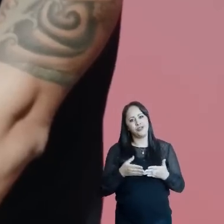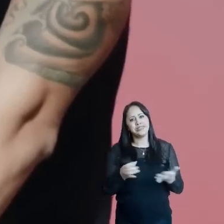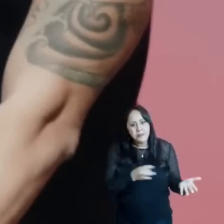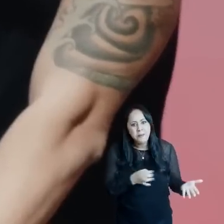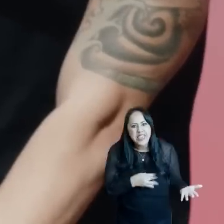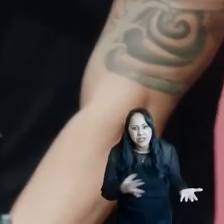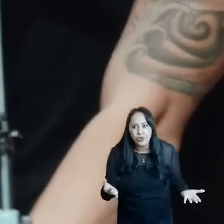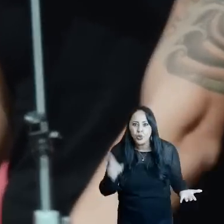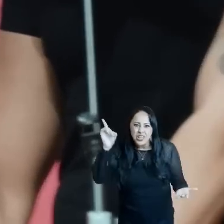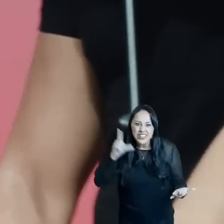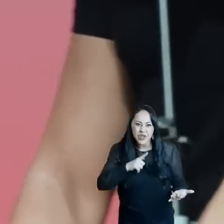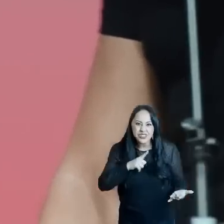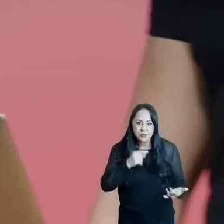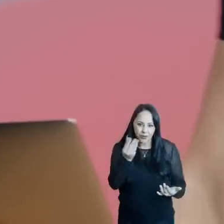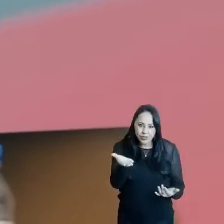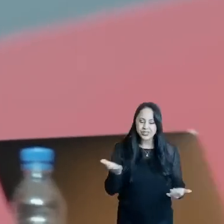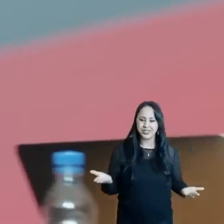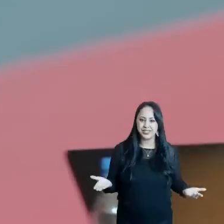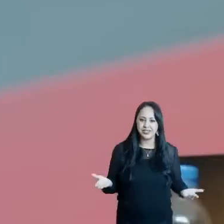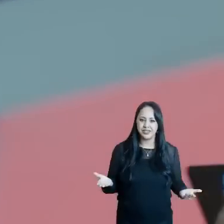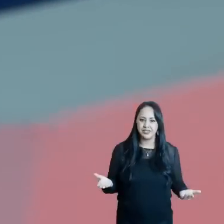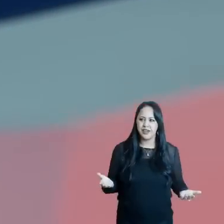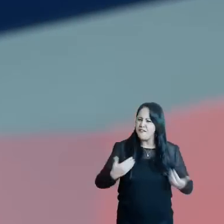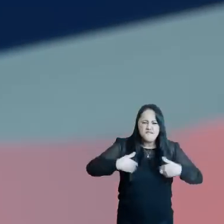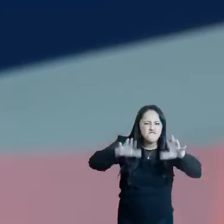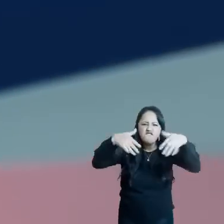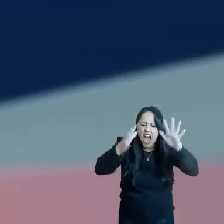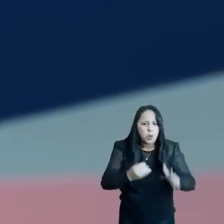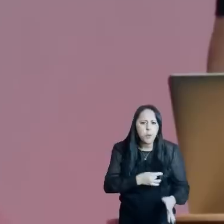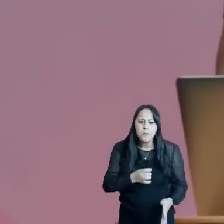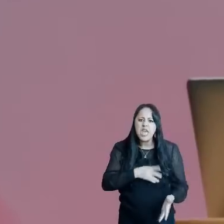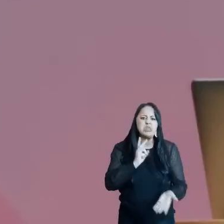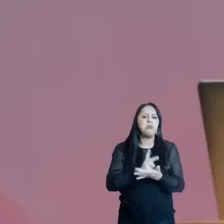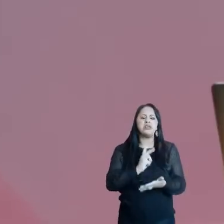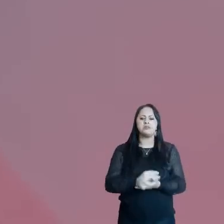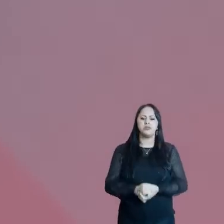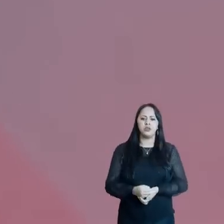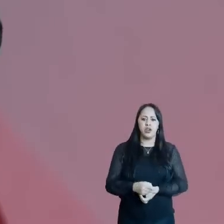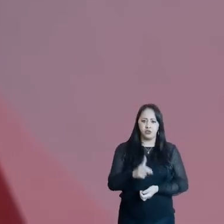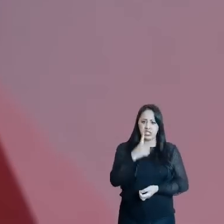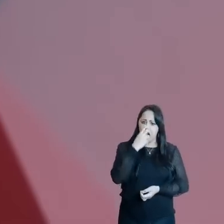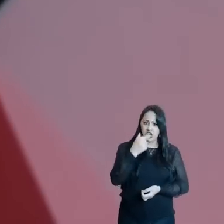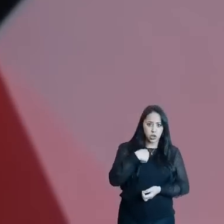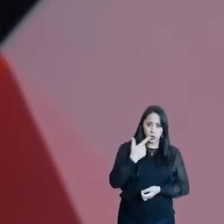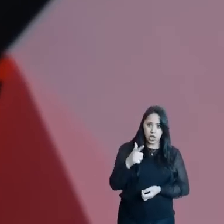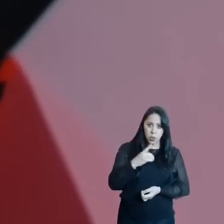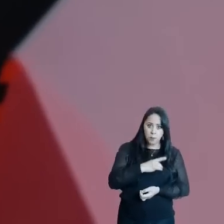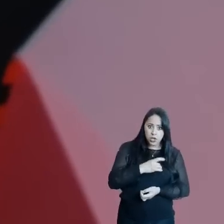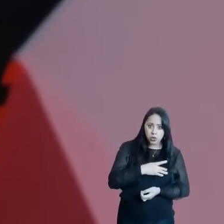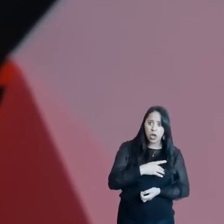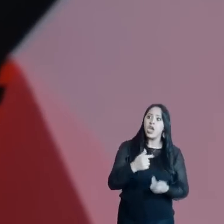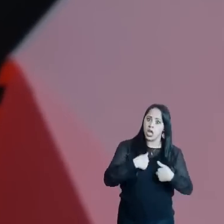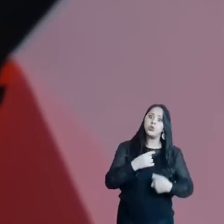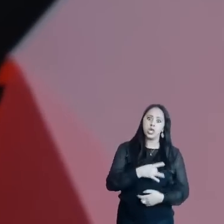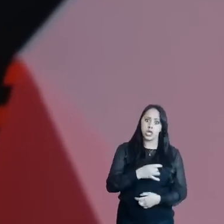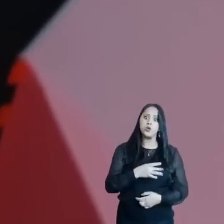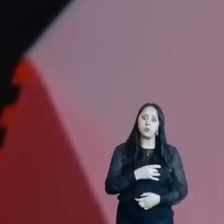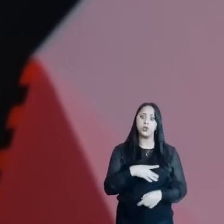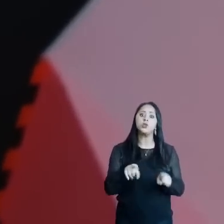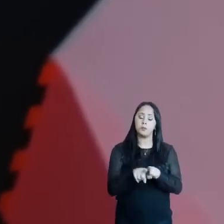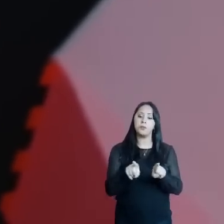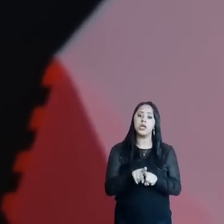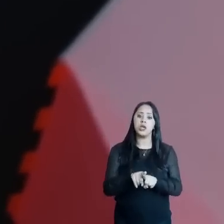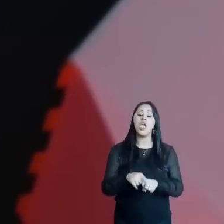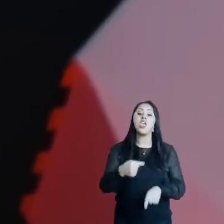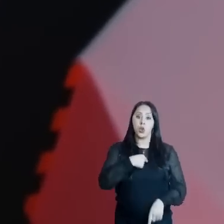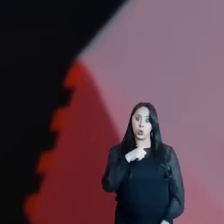medo. Você acha que eu não tenho medo? Kaiser, você é muito louco, você é destemido, você faz... Não, eu tenho medo. Eu tenho